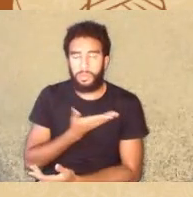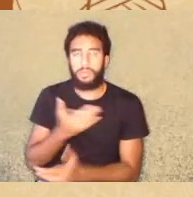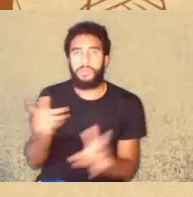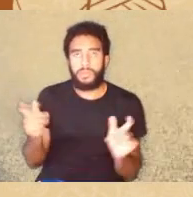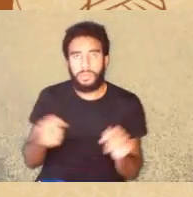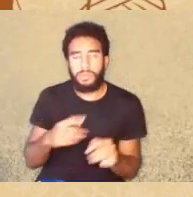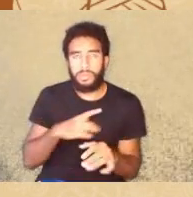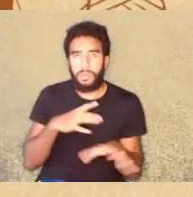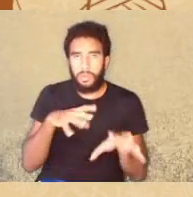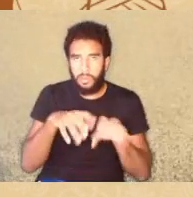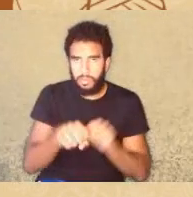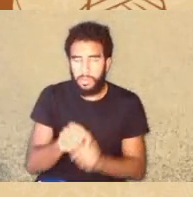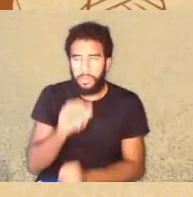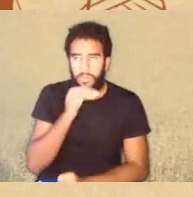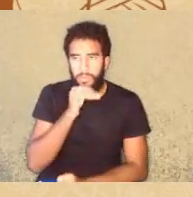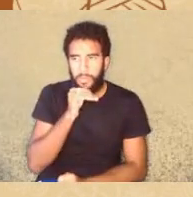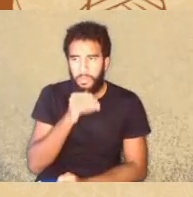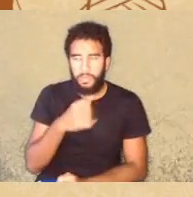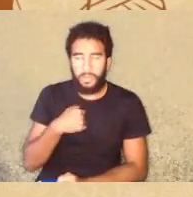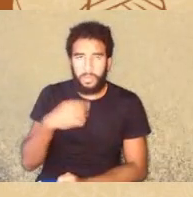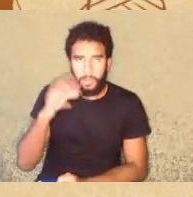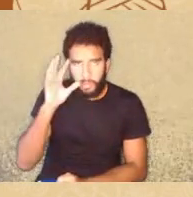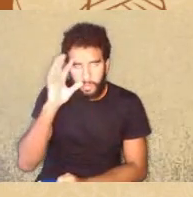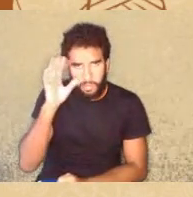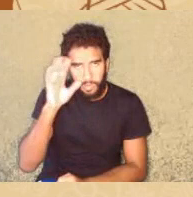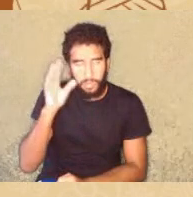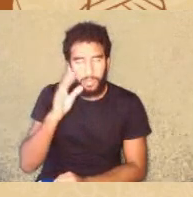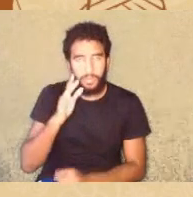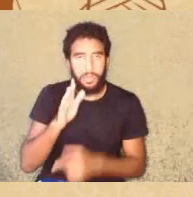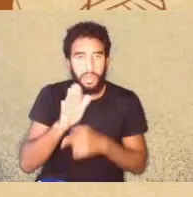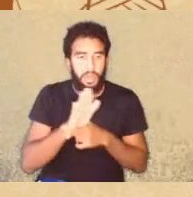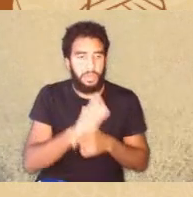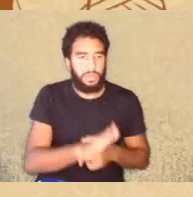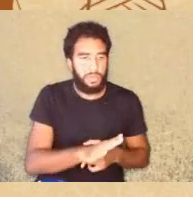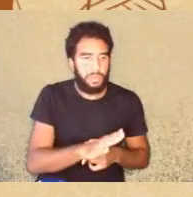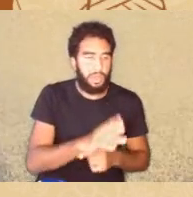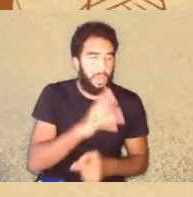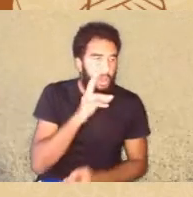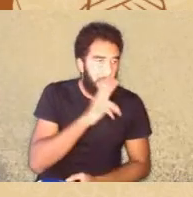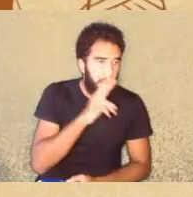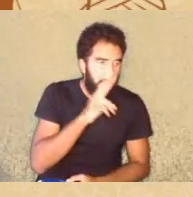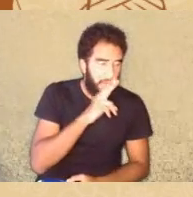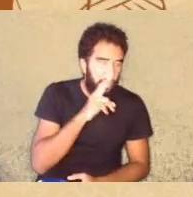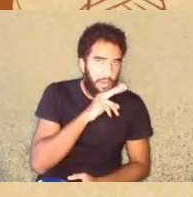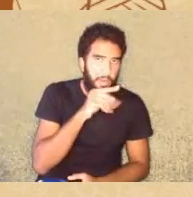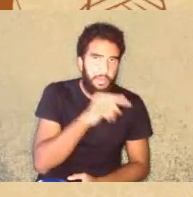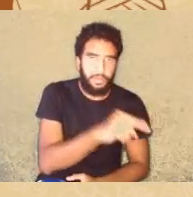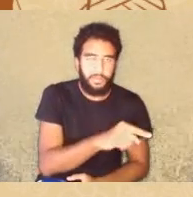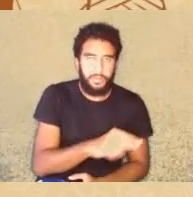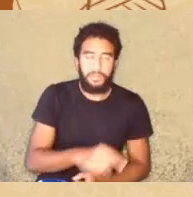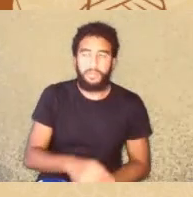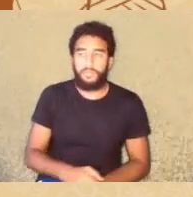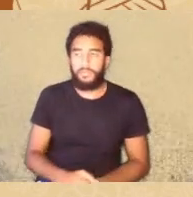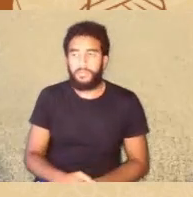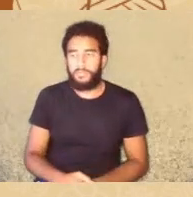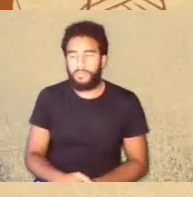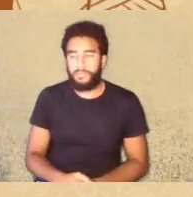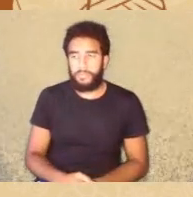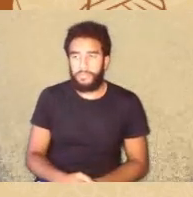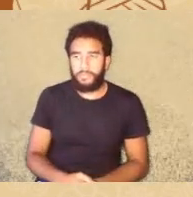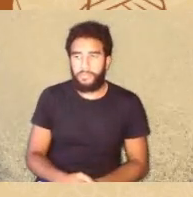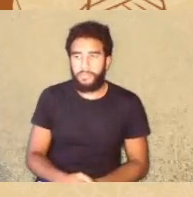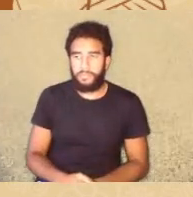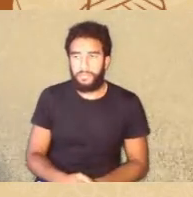mas eu, por exemplo, quando eu pensei nos primeiros socorros, é chegar na, por exemplo, na colega da associação comunitária, que ela tem